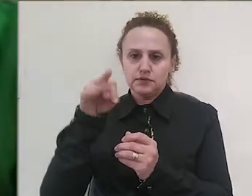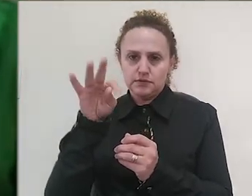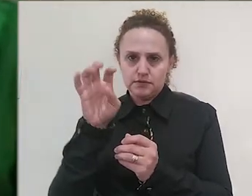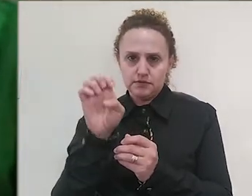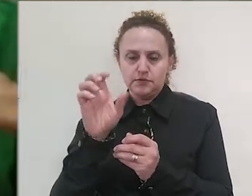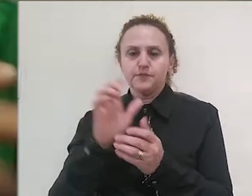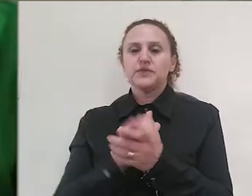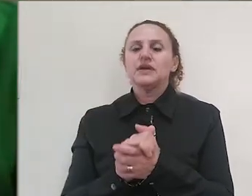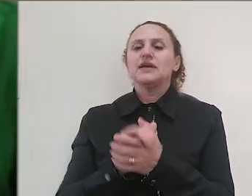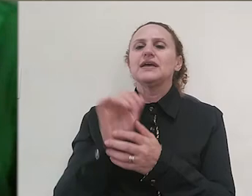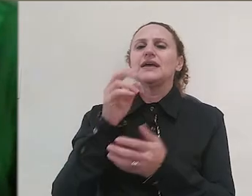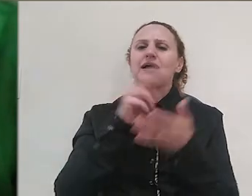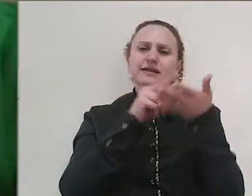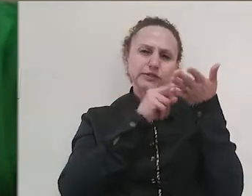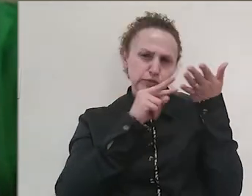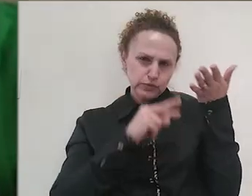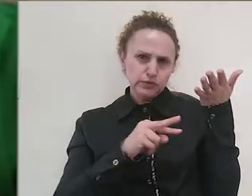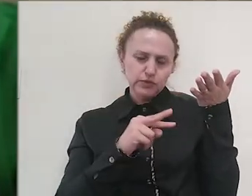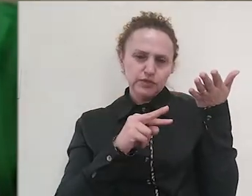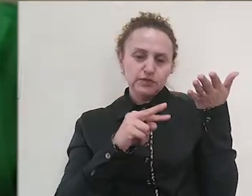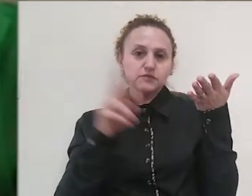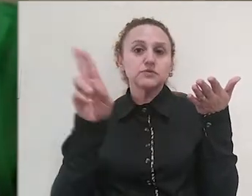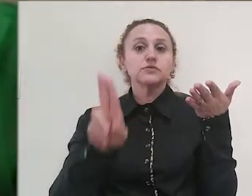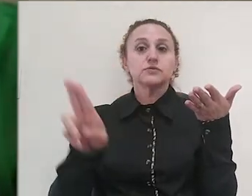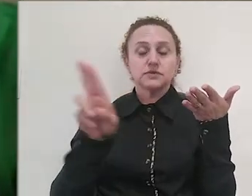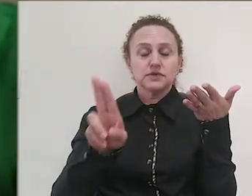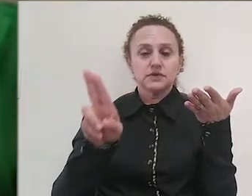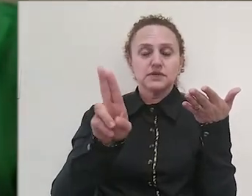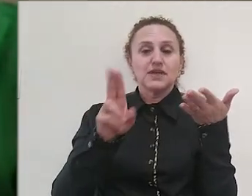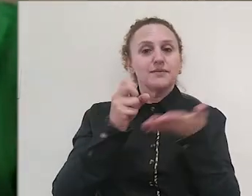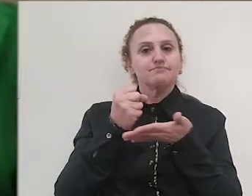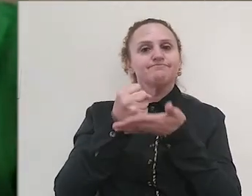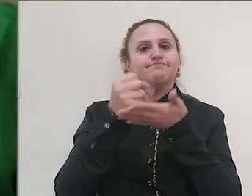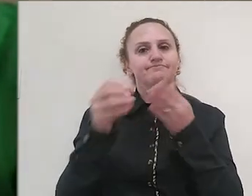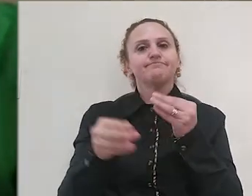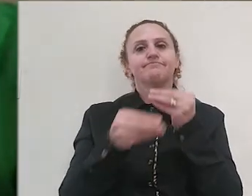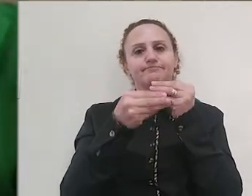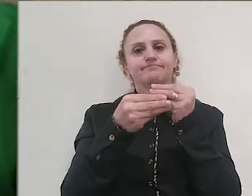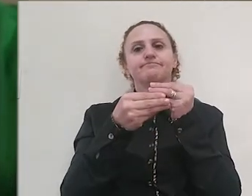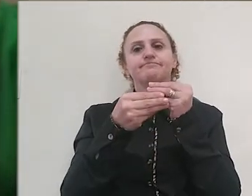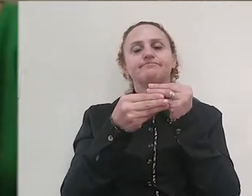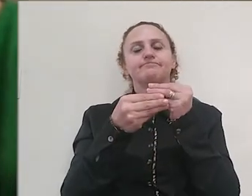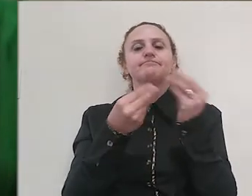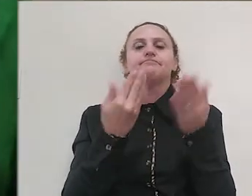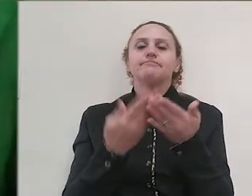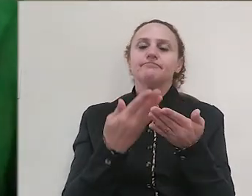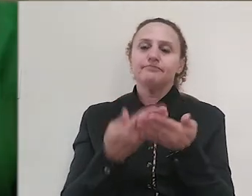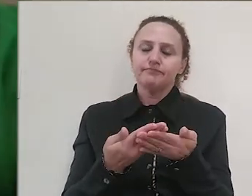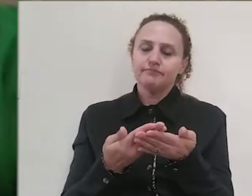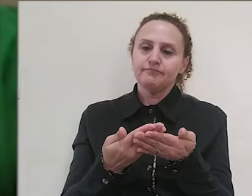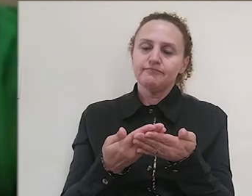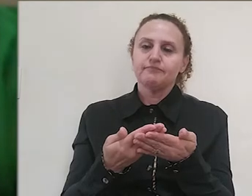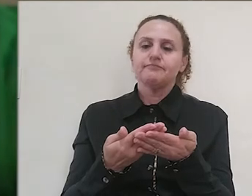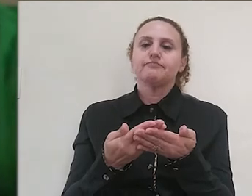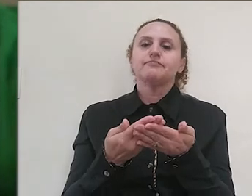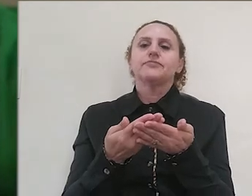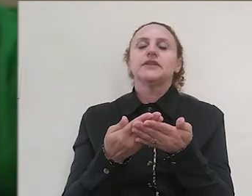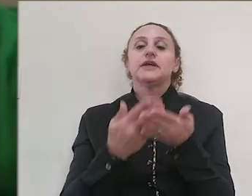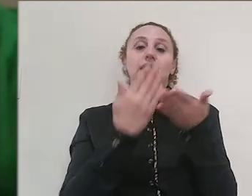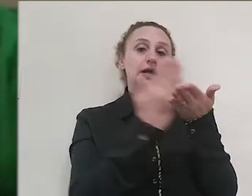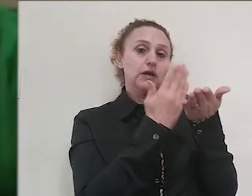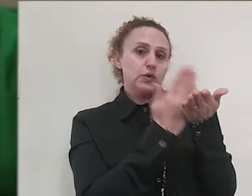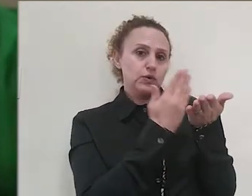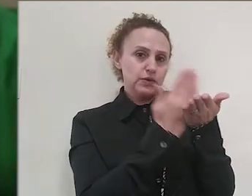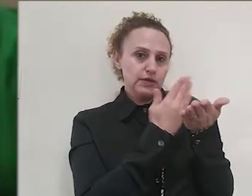vamos utilizar para embasar o nosso, a nossa aula, nossa reflexão, é o